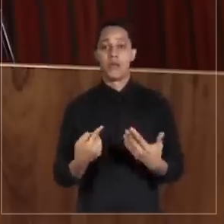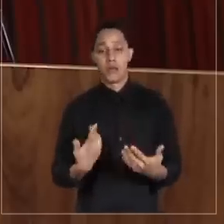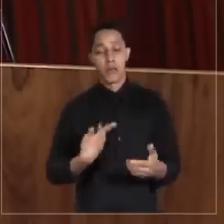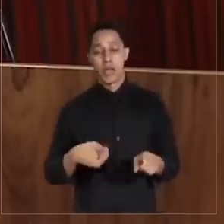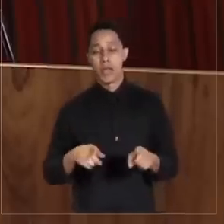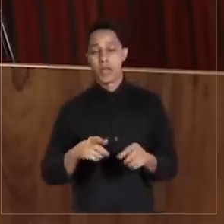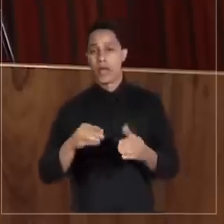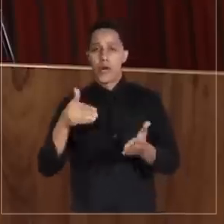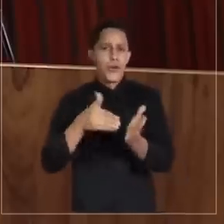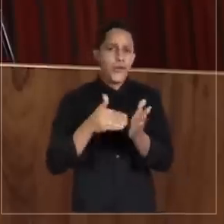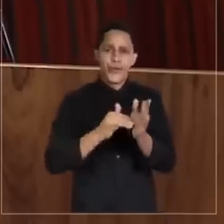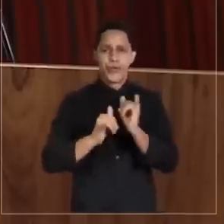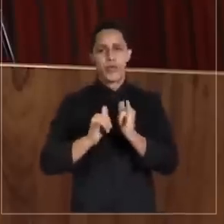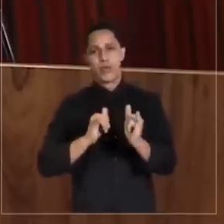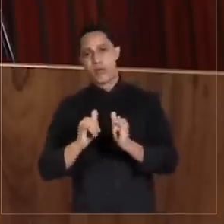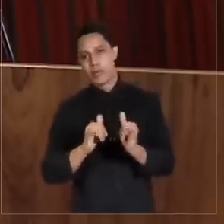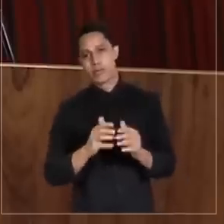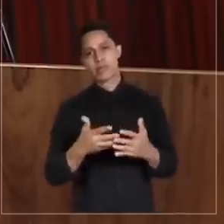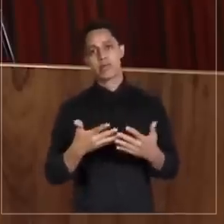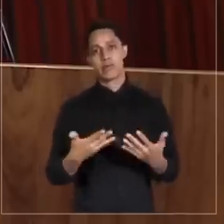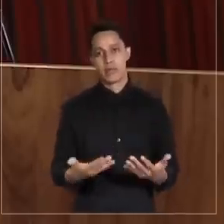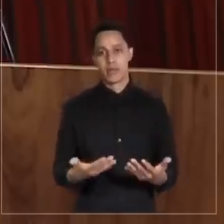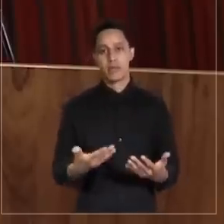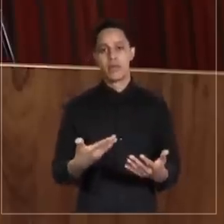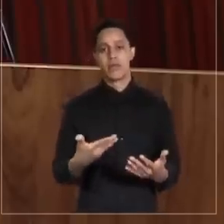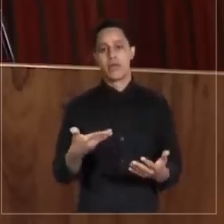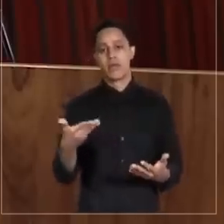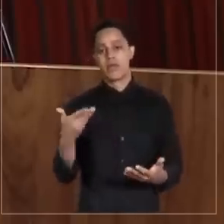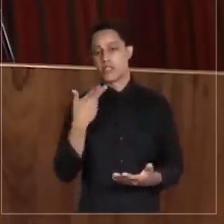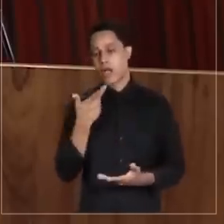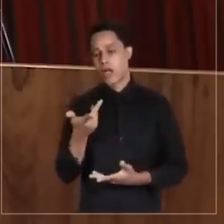último dado, daquelas preliminares que já foram devidamente